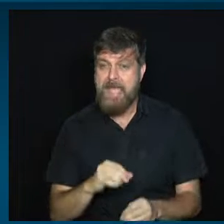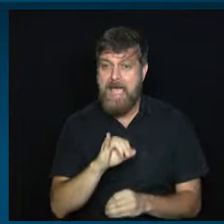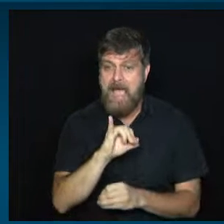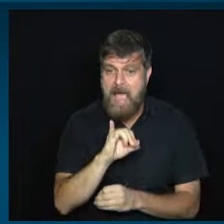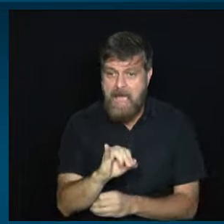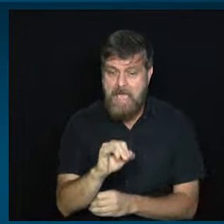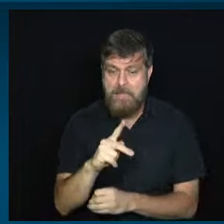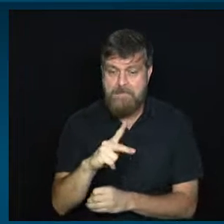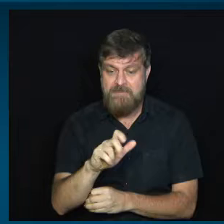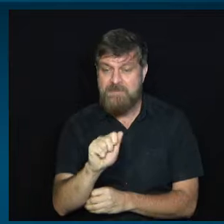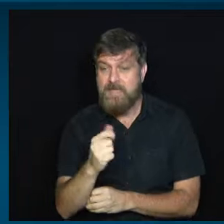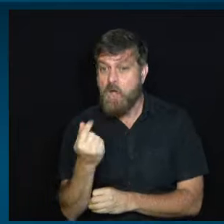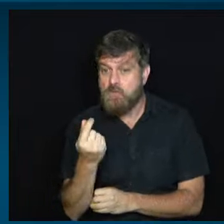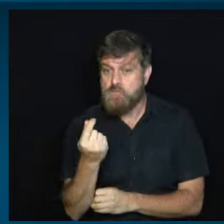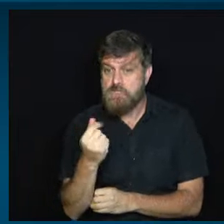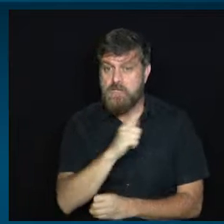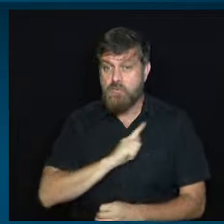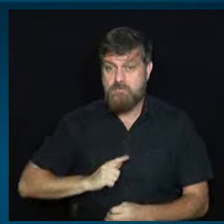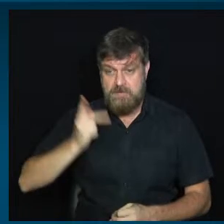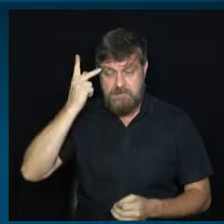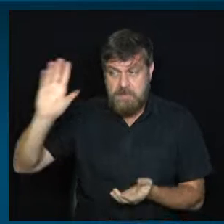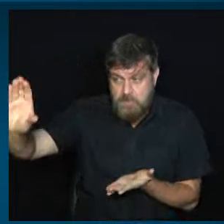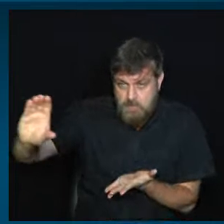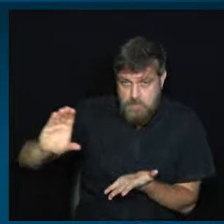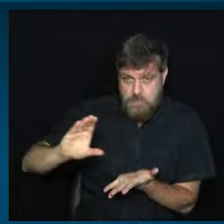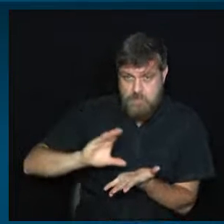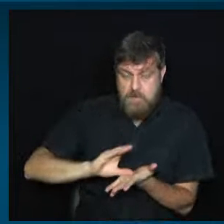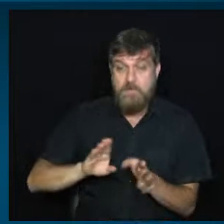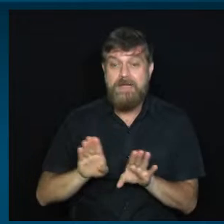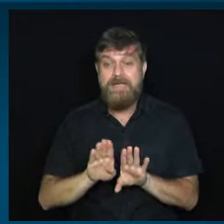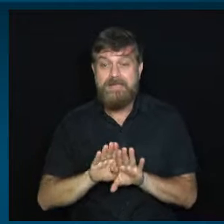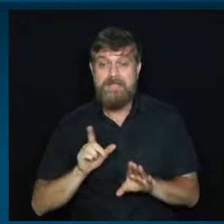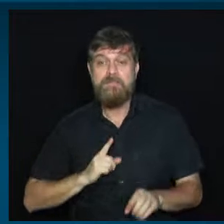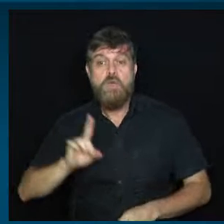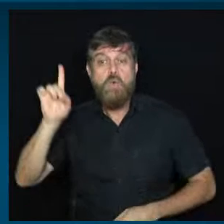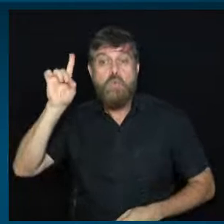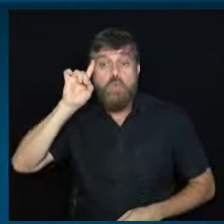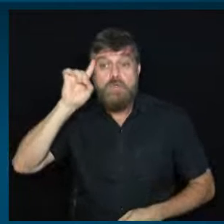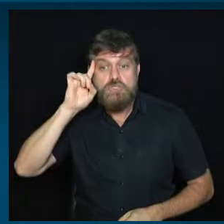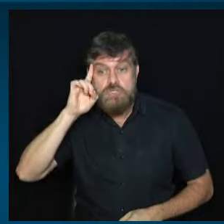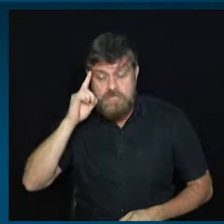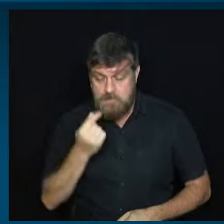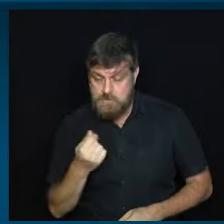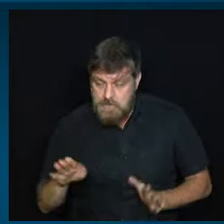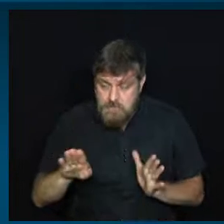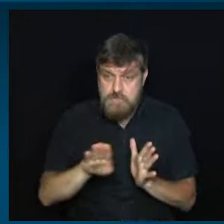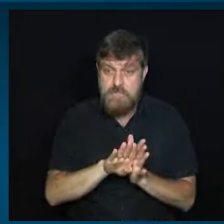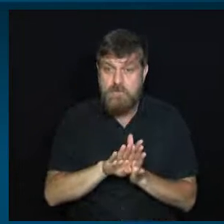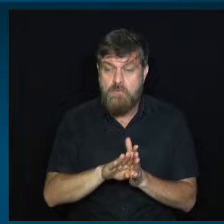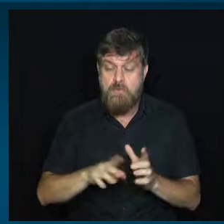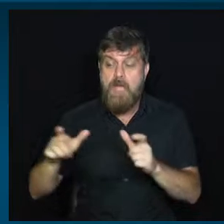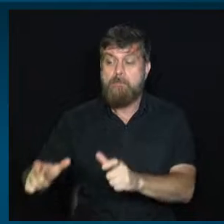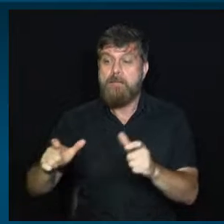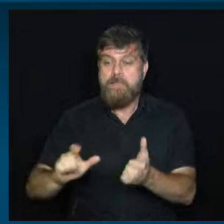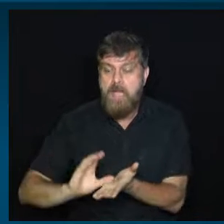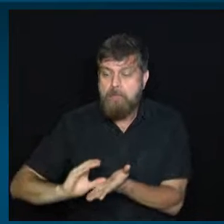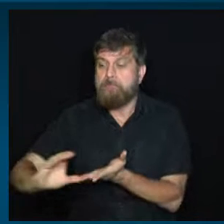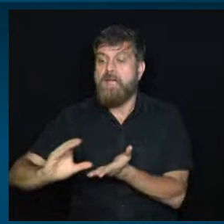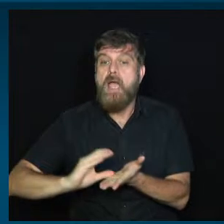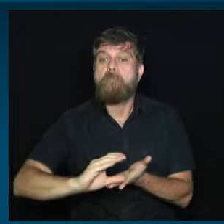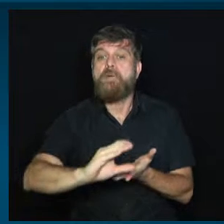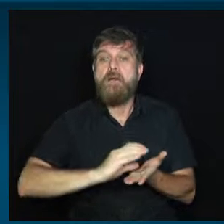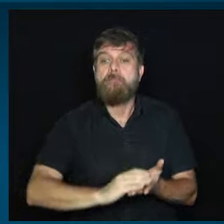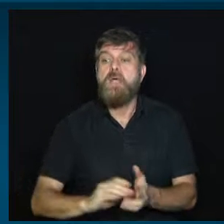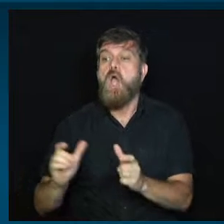governo estadual. Além disso, deverá ser informado a data destes repasses e a destinação dada aos